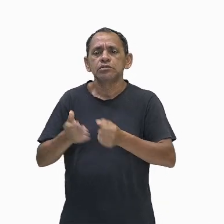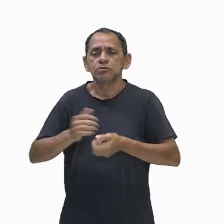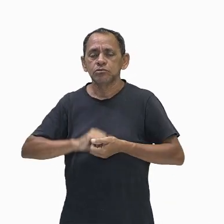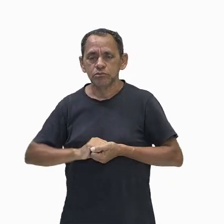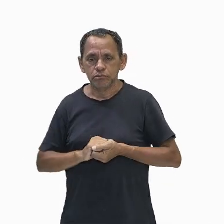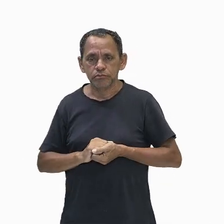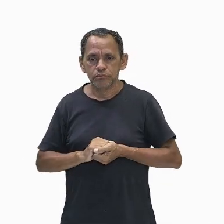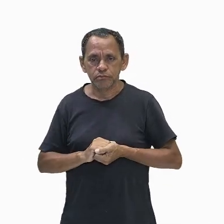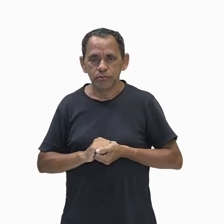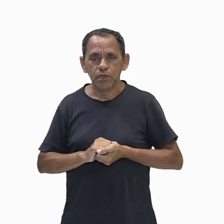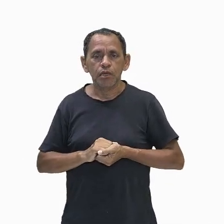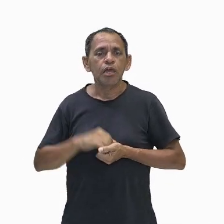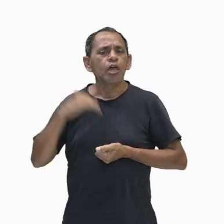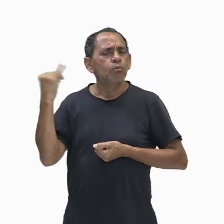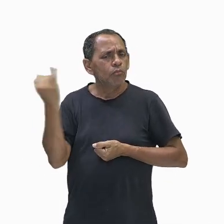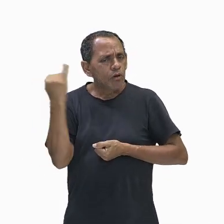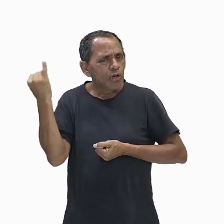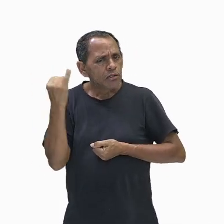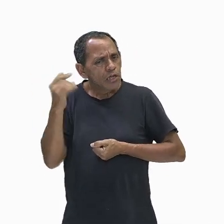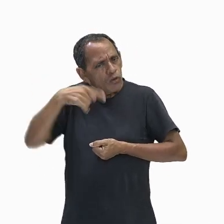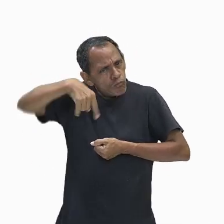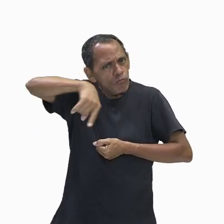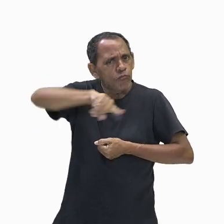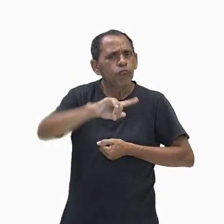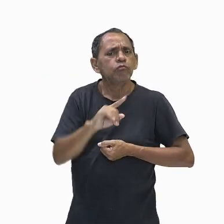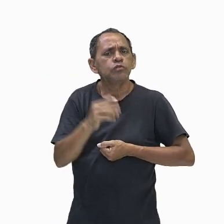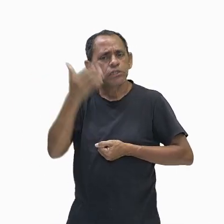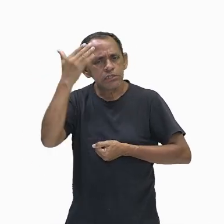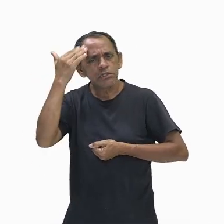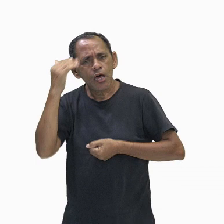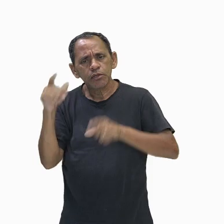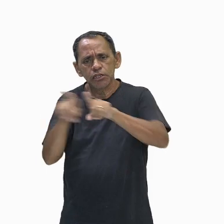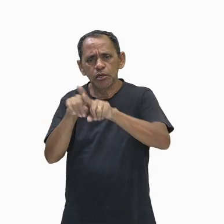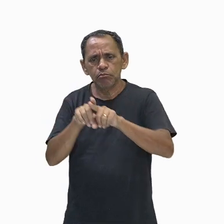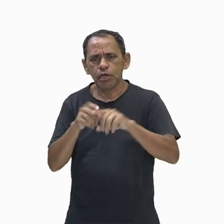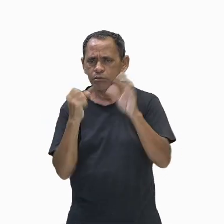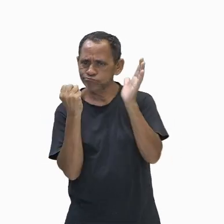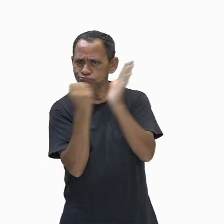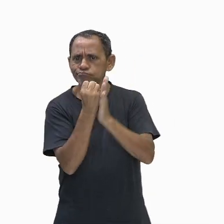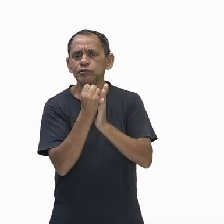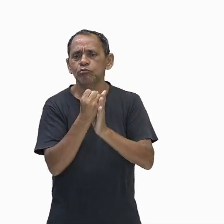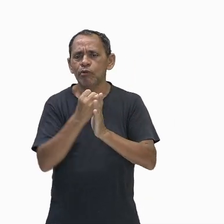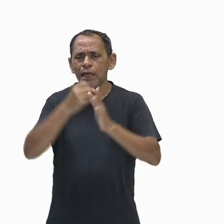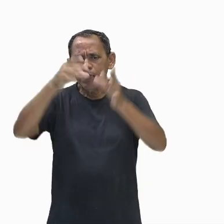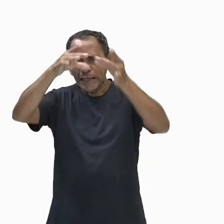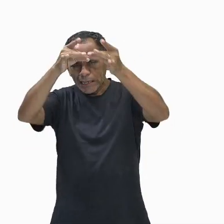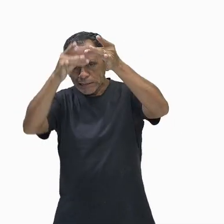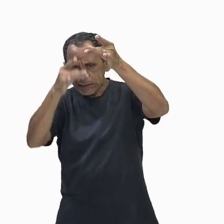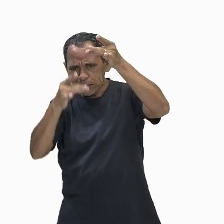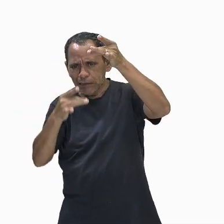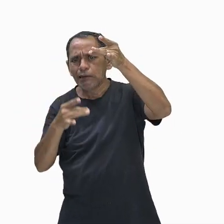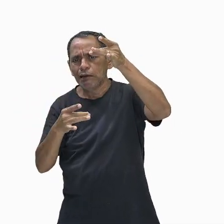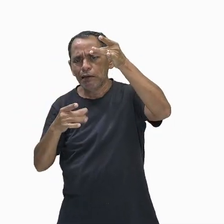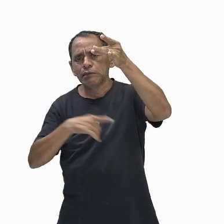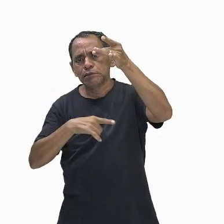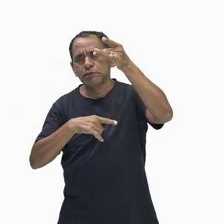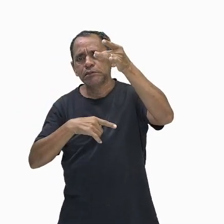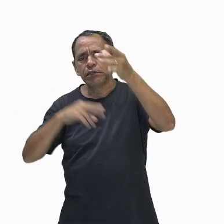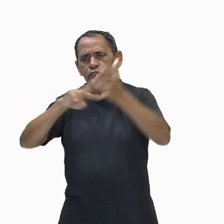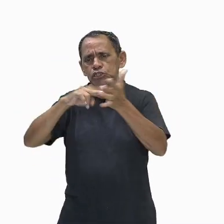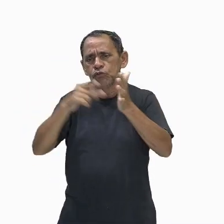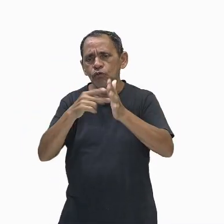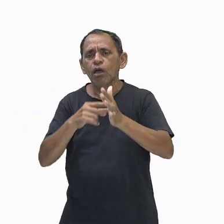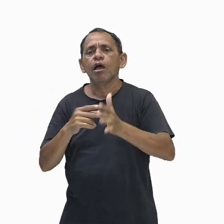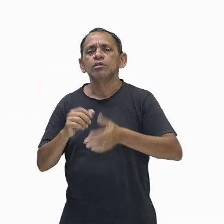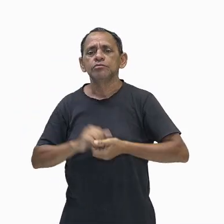É importante que vocês entendam que essa simbologia aí, cada item, cada estrutura dessa tem um significado e a gente